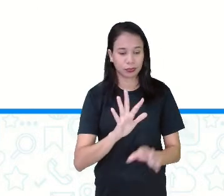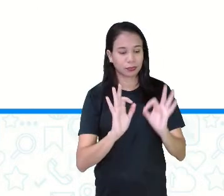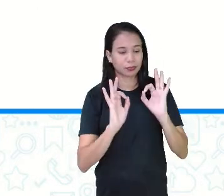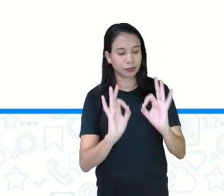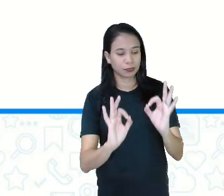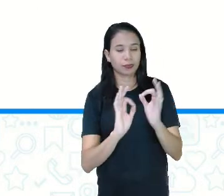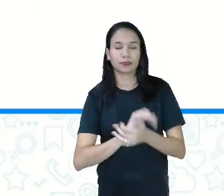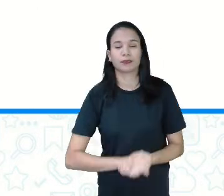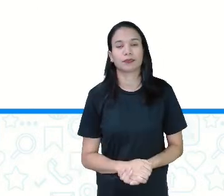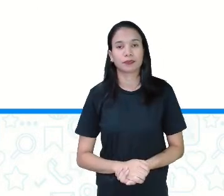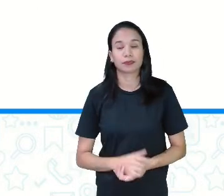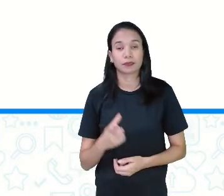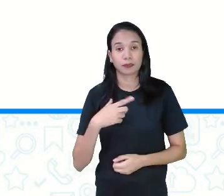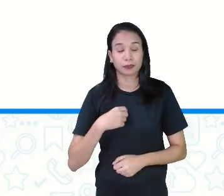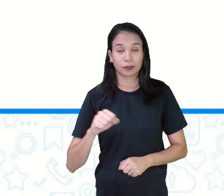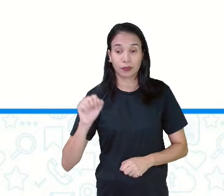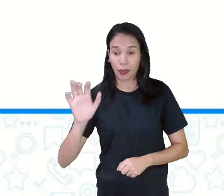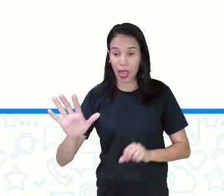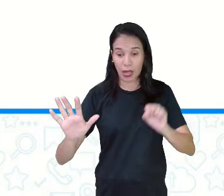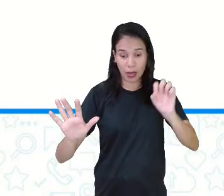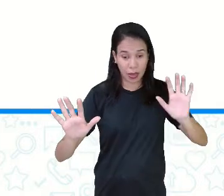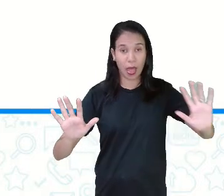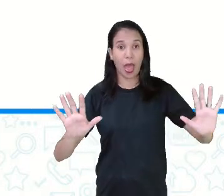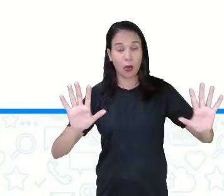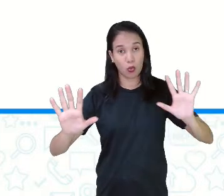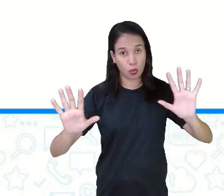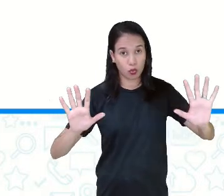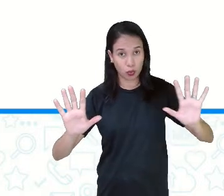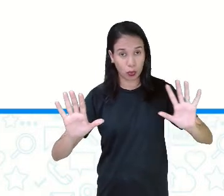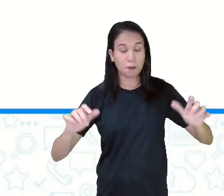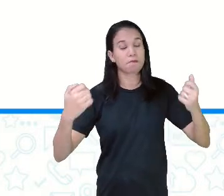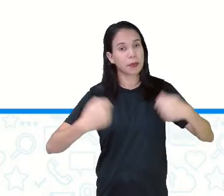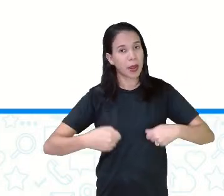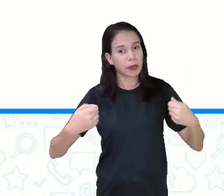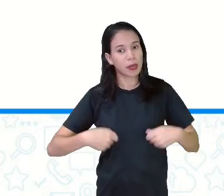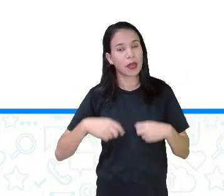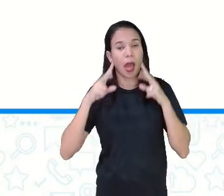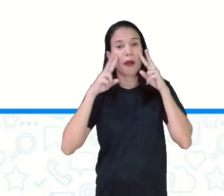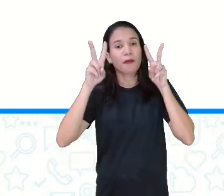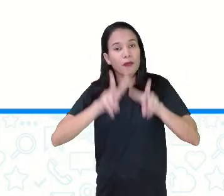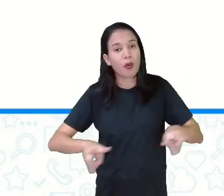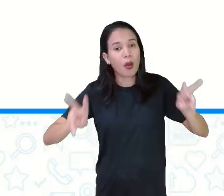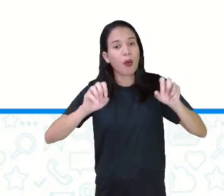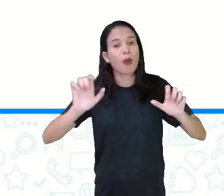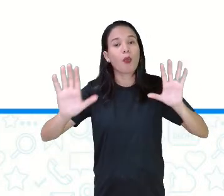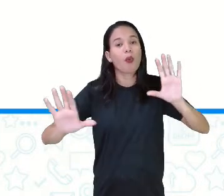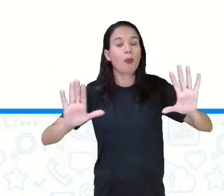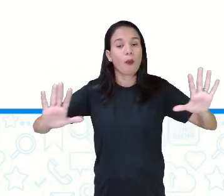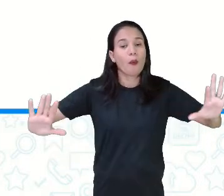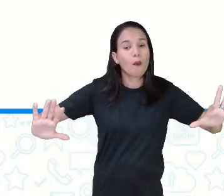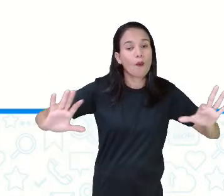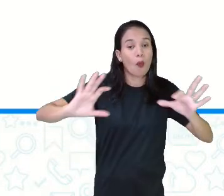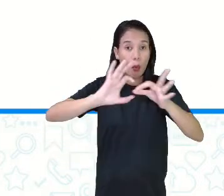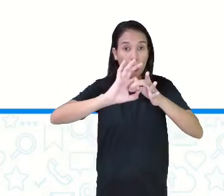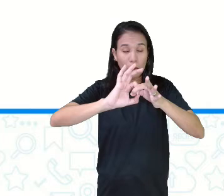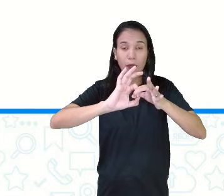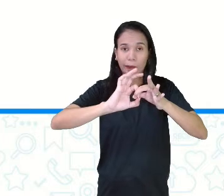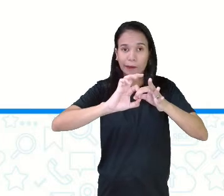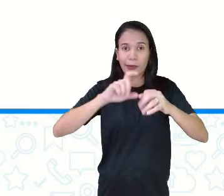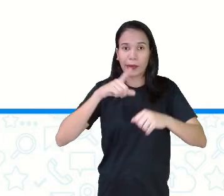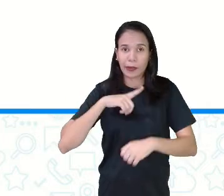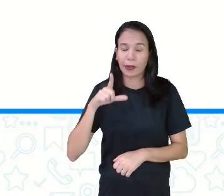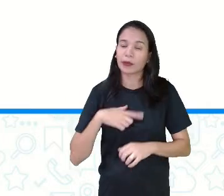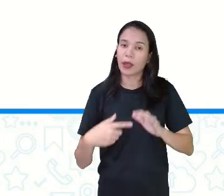tá? O campo e a cidade devem ser vistos como lugares que se complementam, apesar da existência de